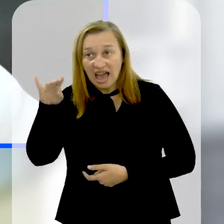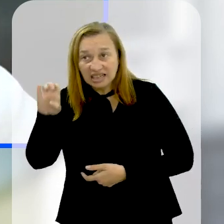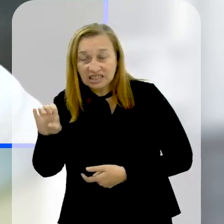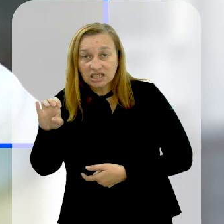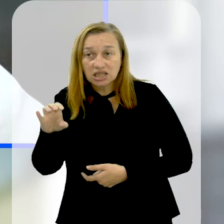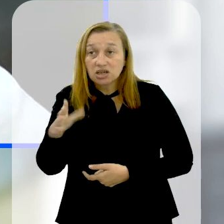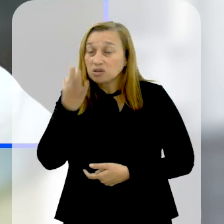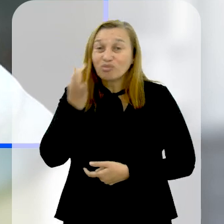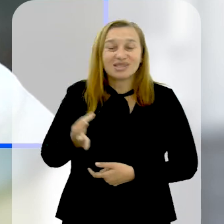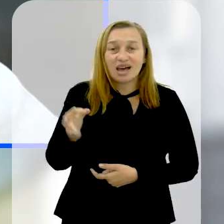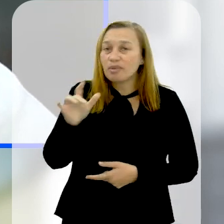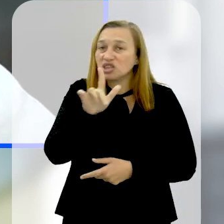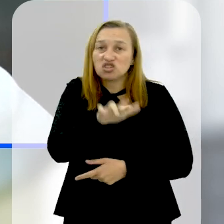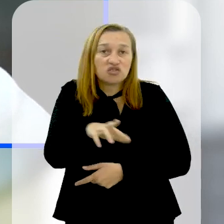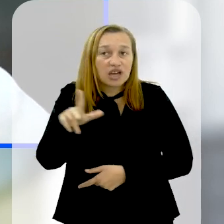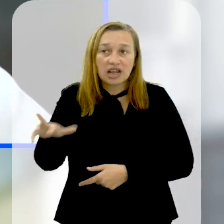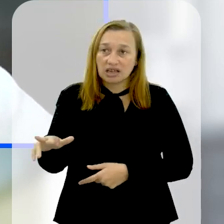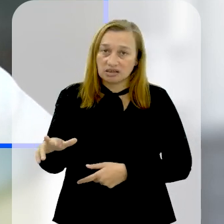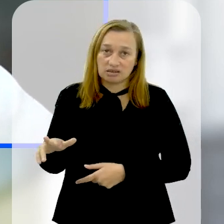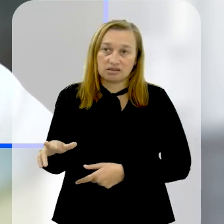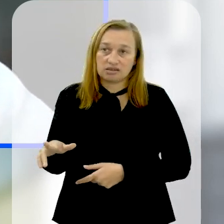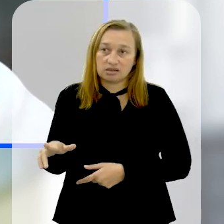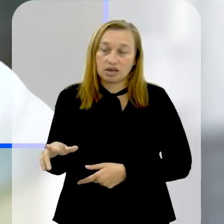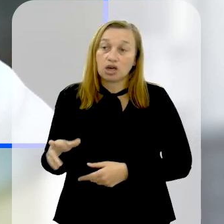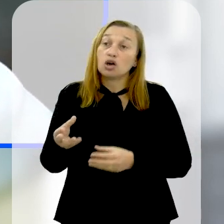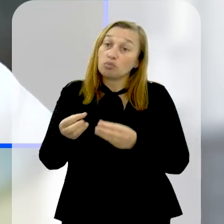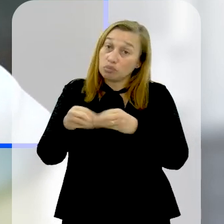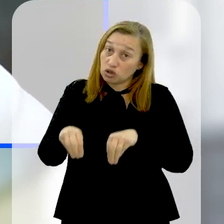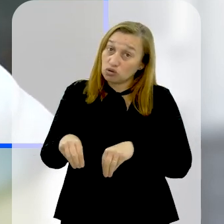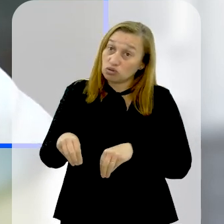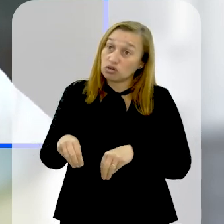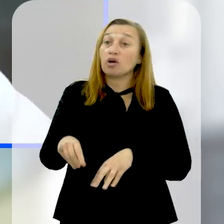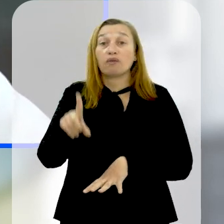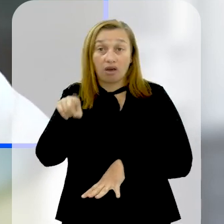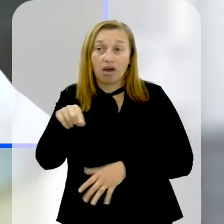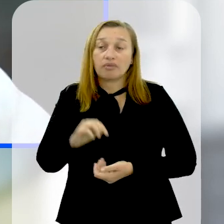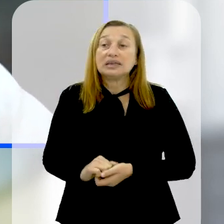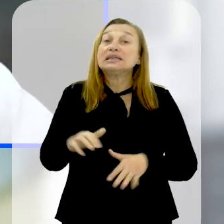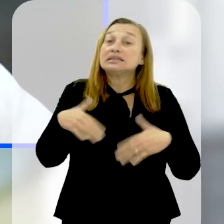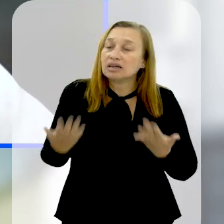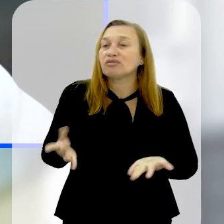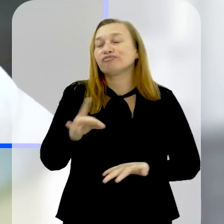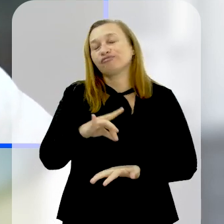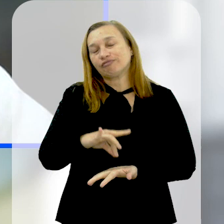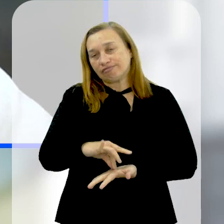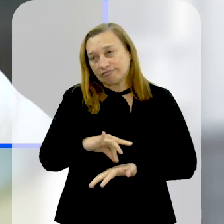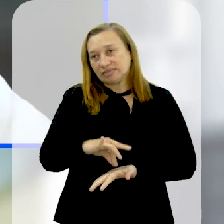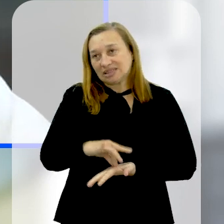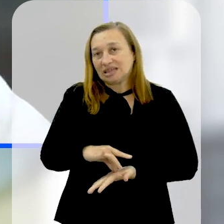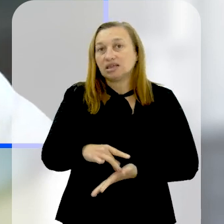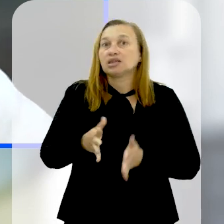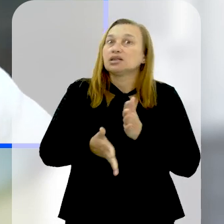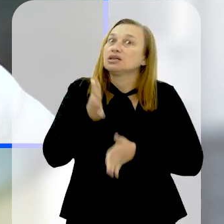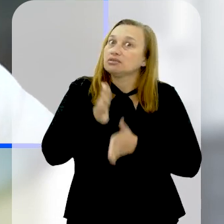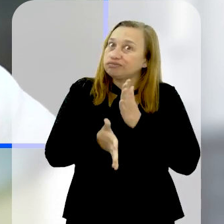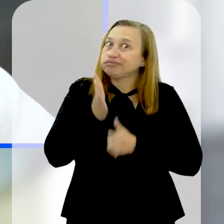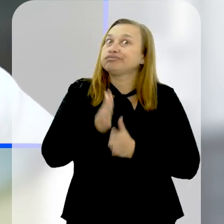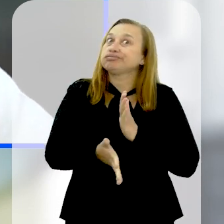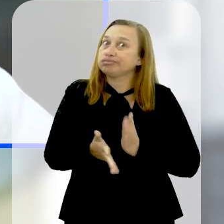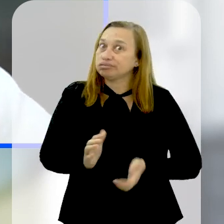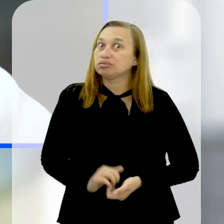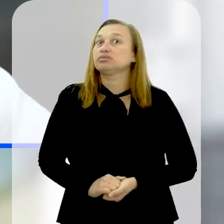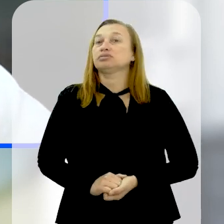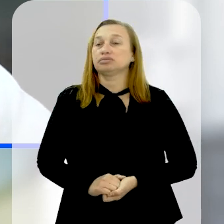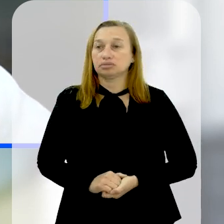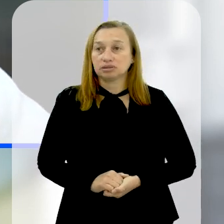a diferença e o que está dando para aquela criança, o quão prejudicial aquilo é. Então, realmente é bem